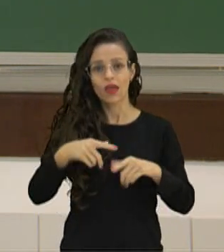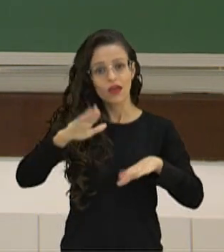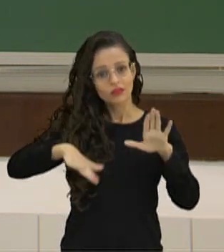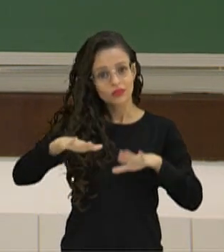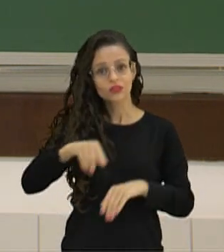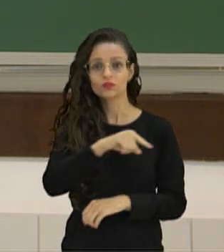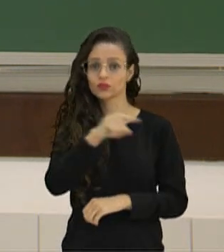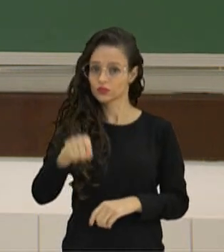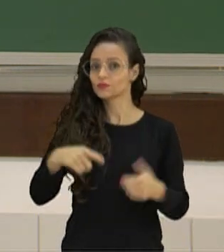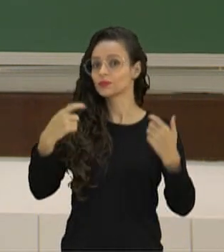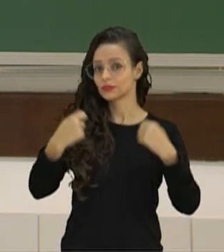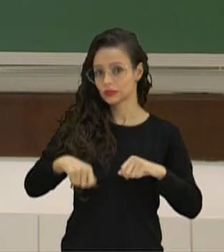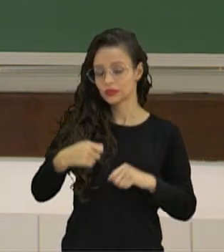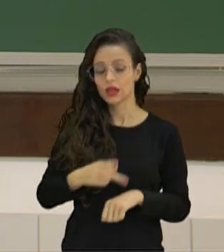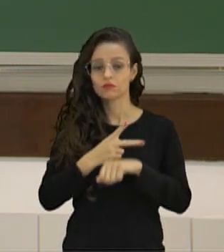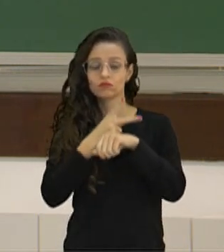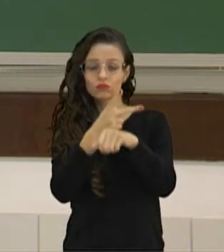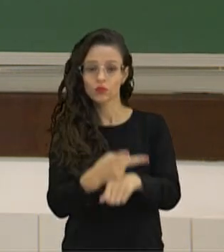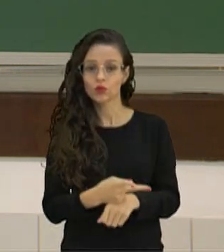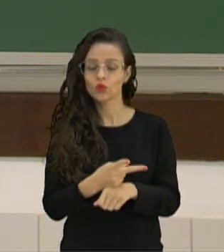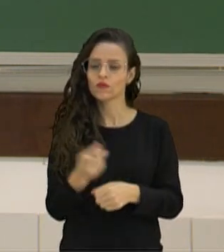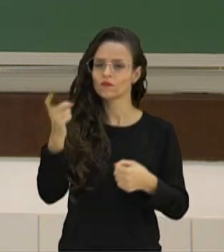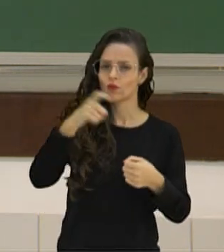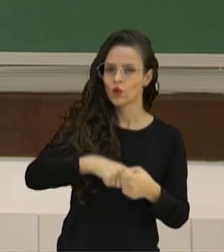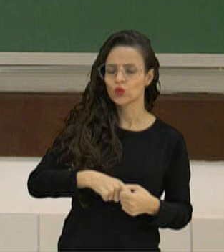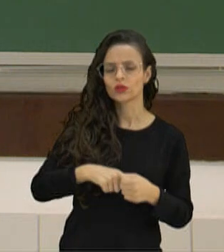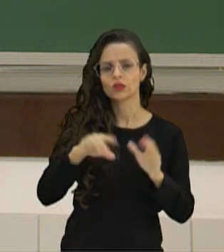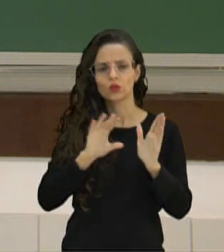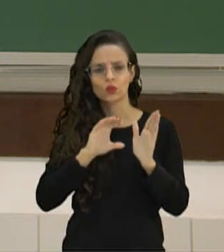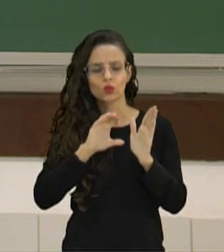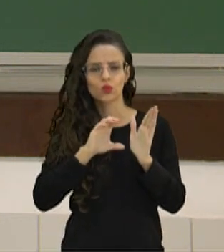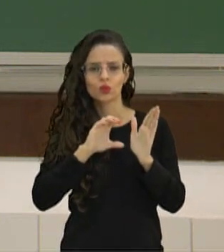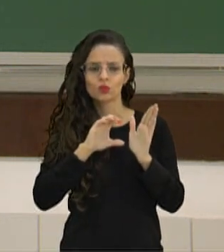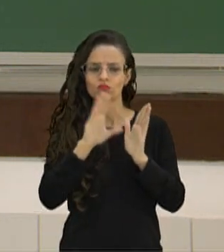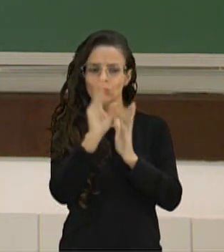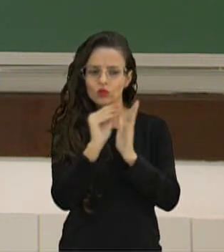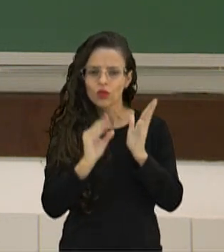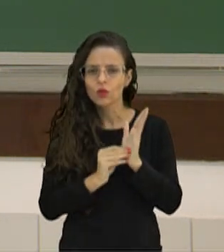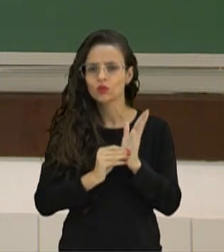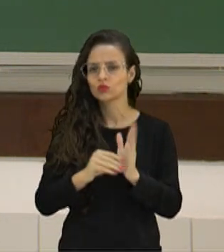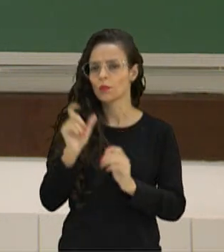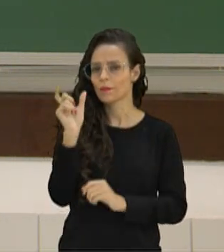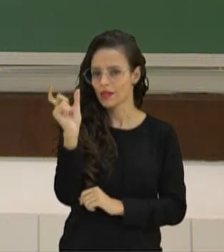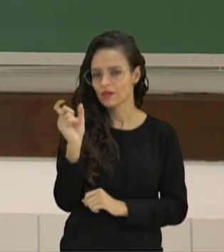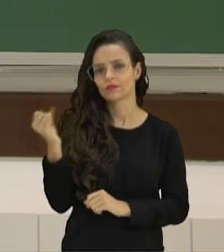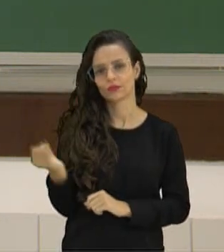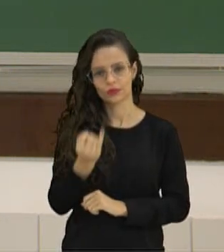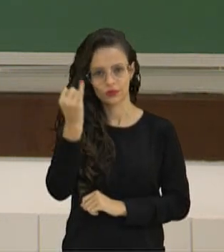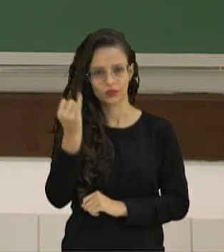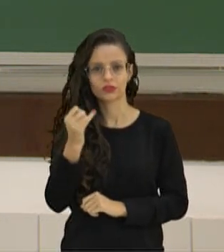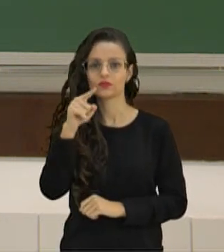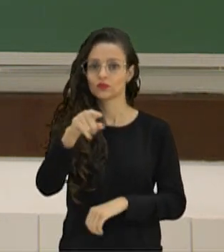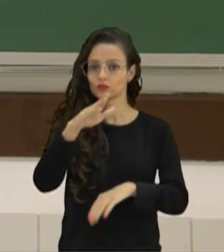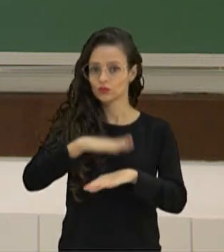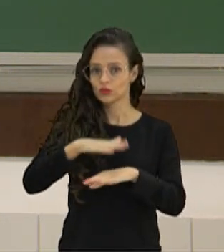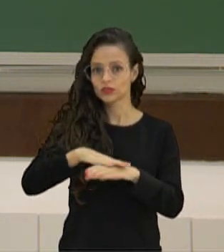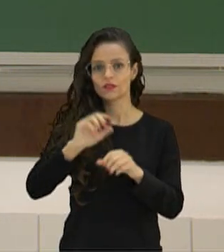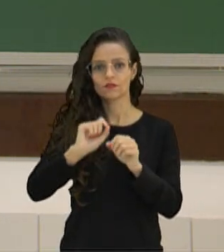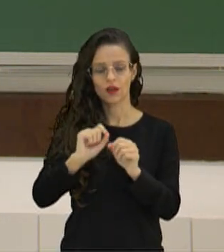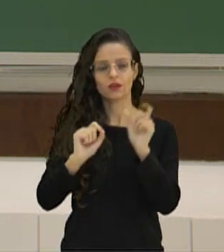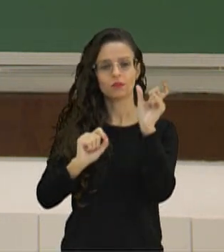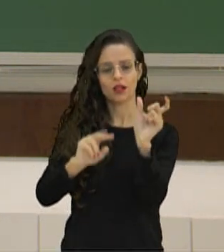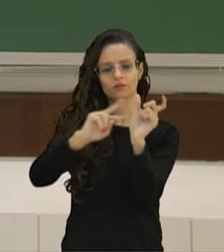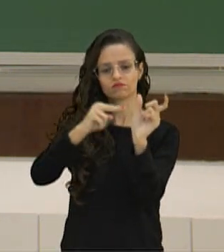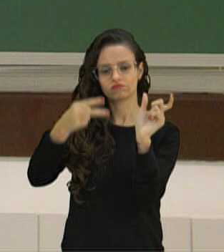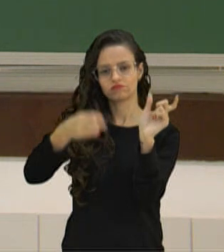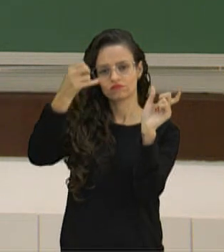invariavelmente vocês vão precisar estar procurando, voltando em algum conteúdo, em algum termo, esse tipo de coisa. É importante construir esse glossário.